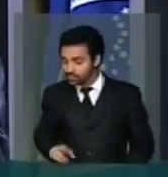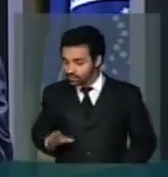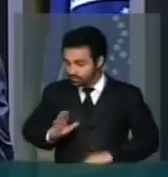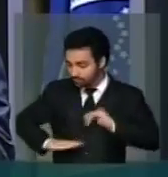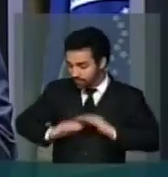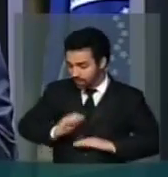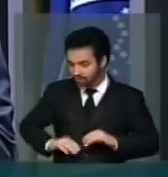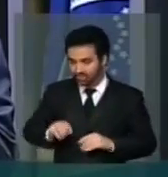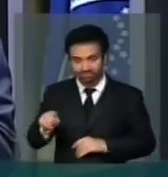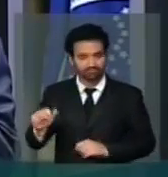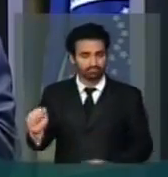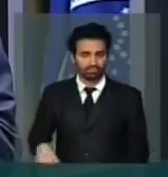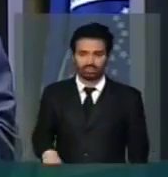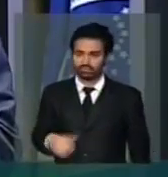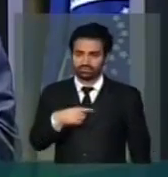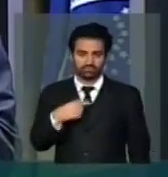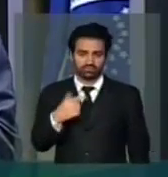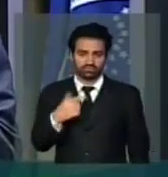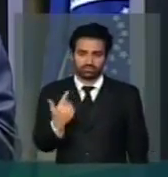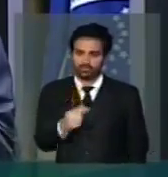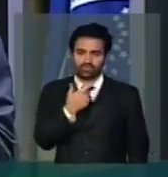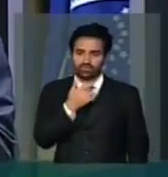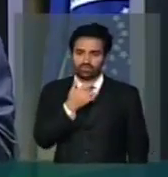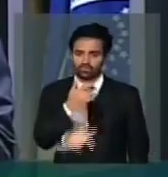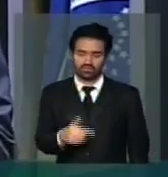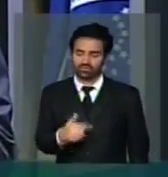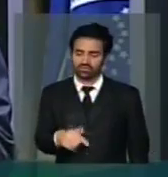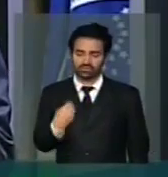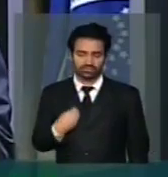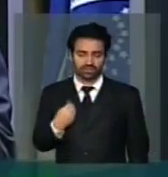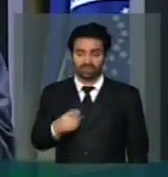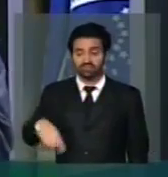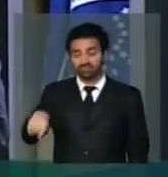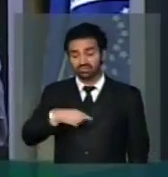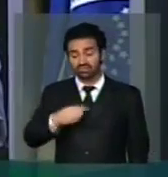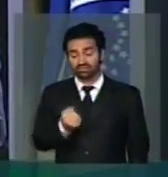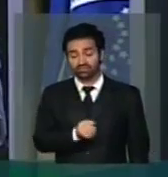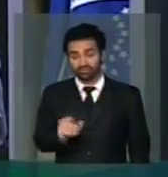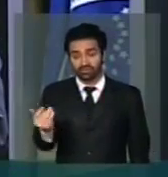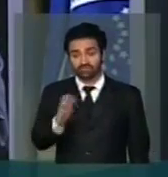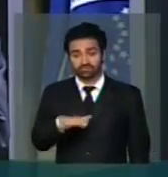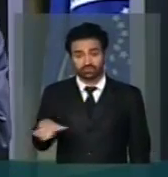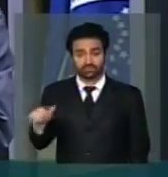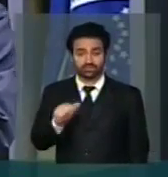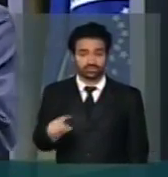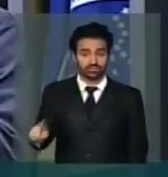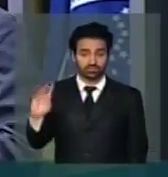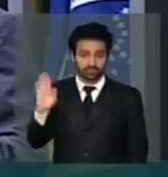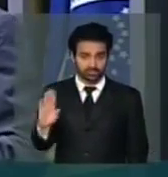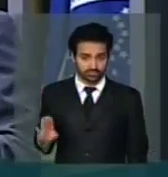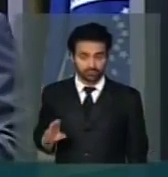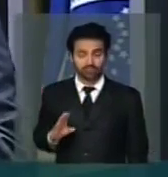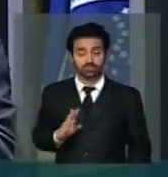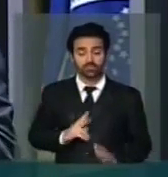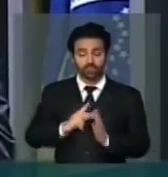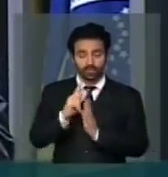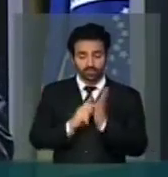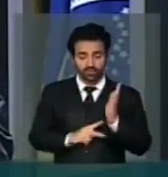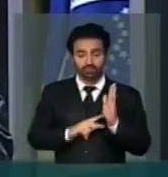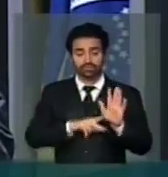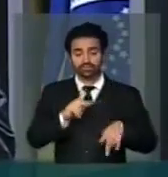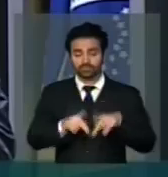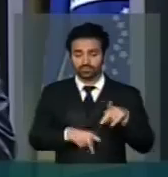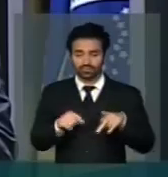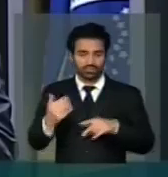ainda são pífios, como um todo, na vida de dezenas de milhões de crianças e adolescentes brasileiros. As políticas públicas